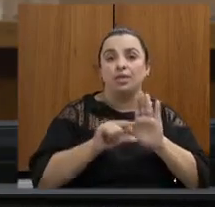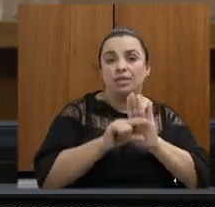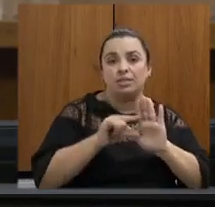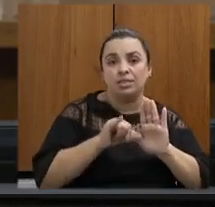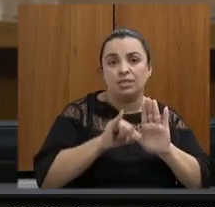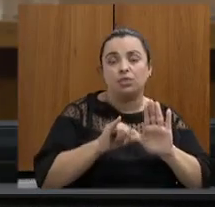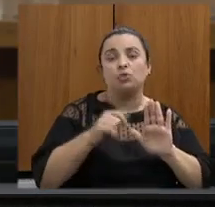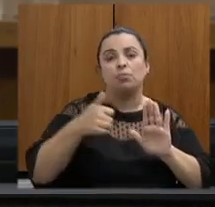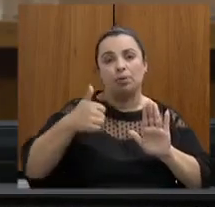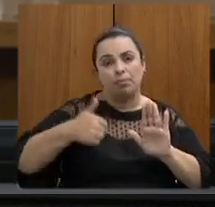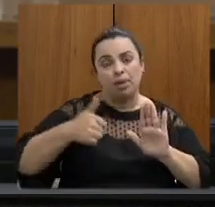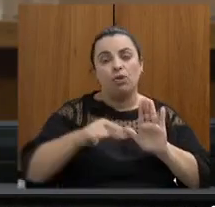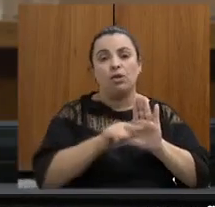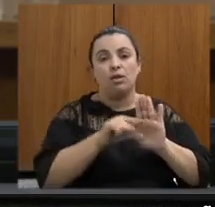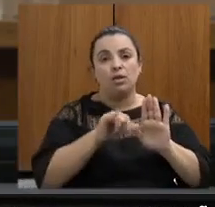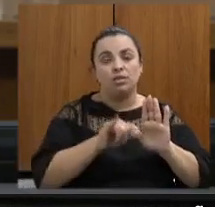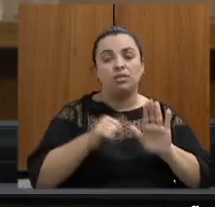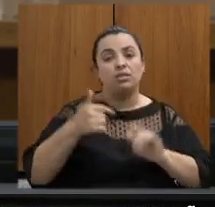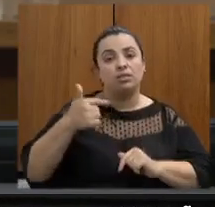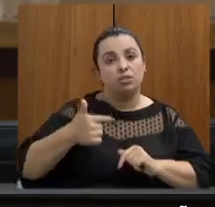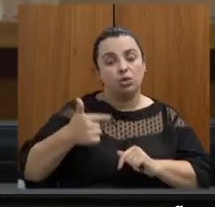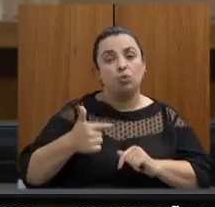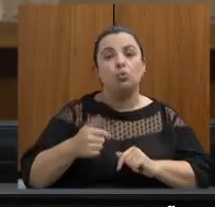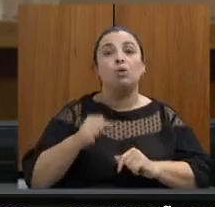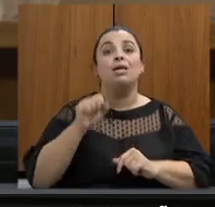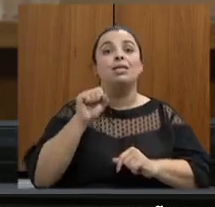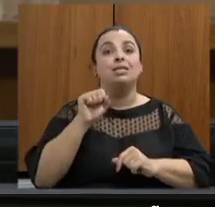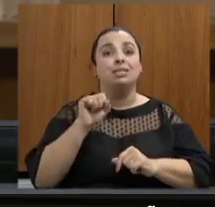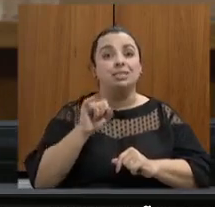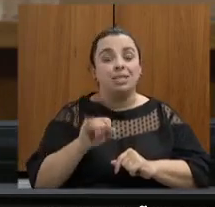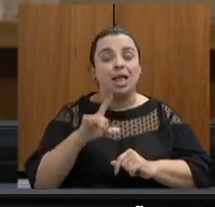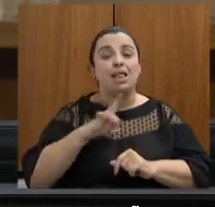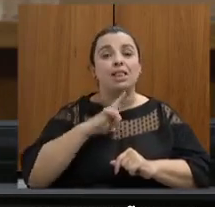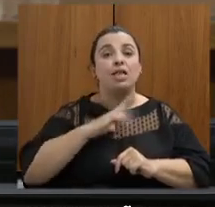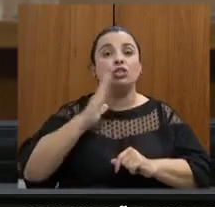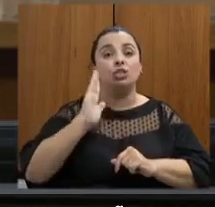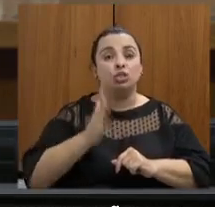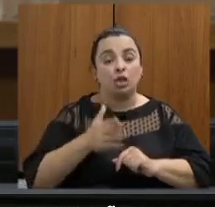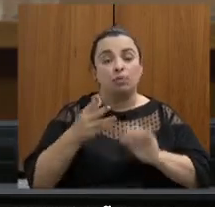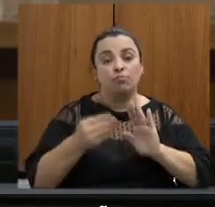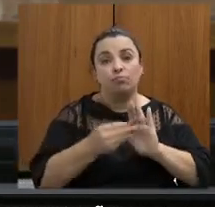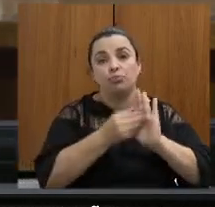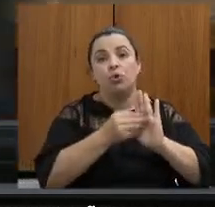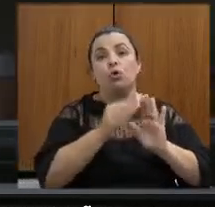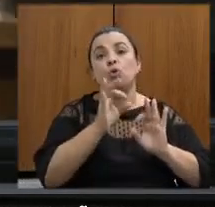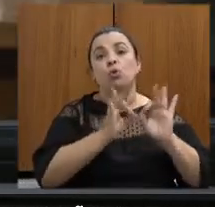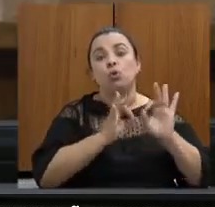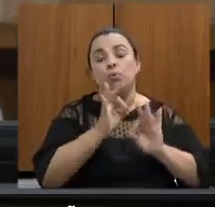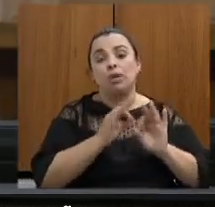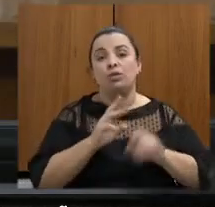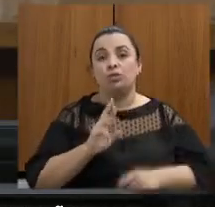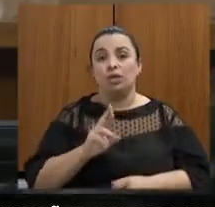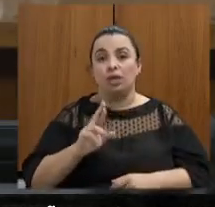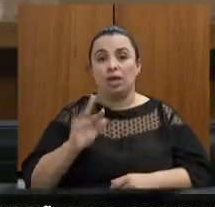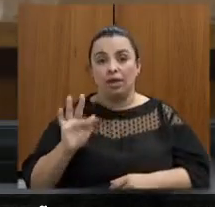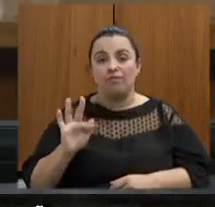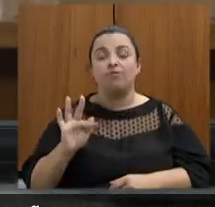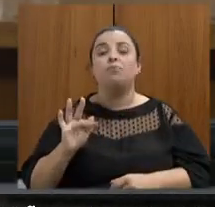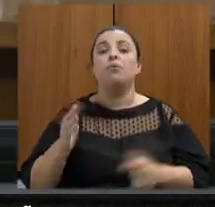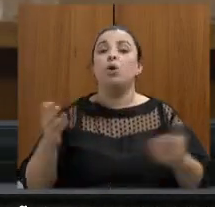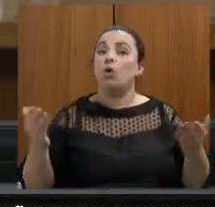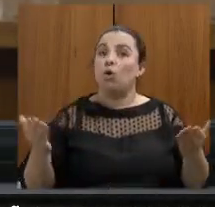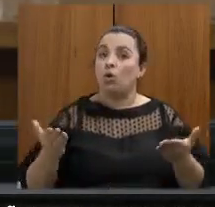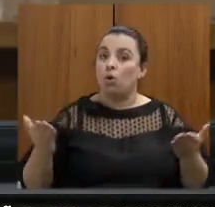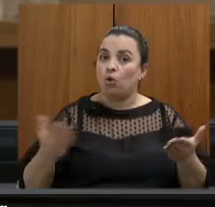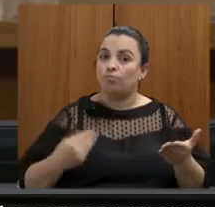afastadas desde que previsto expressamente no plano de recuperação fiscal em vigor como eu coloquei e reitera mais